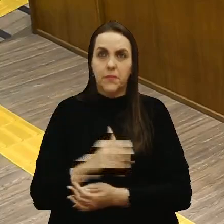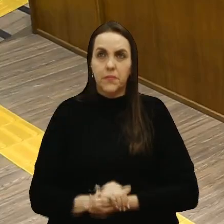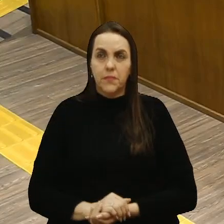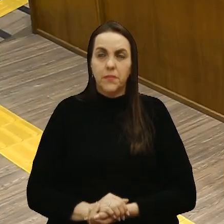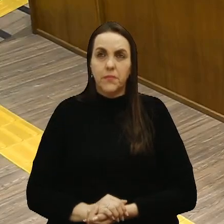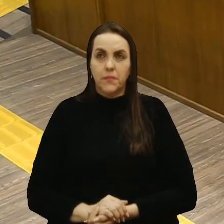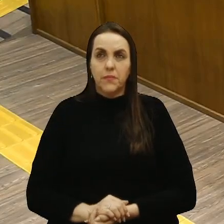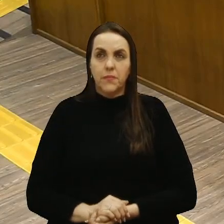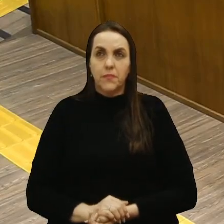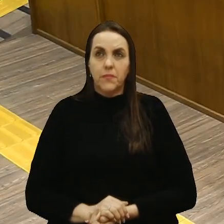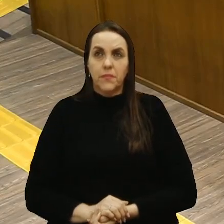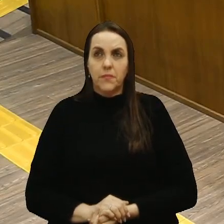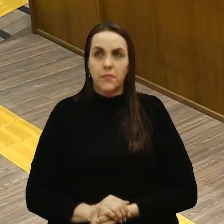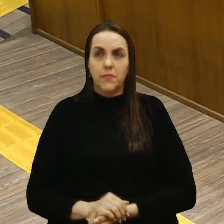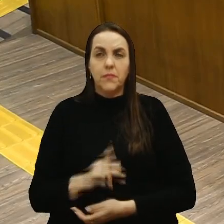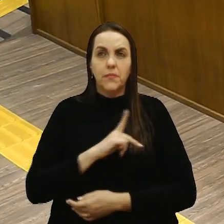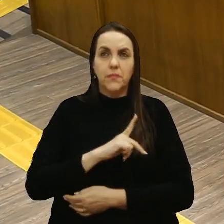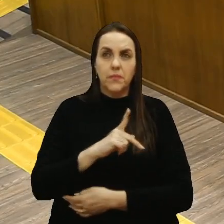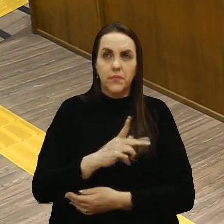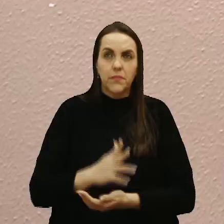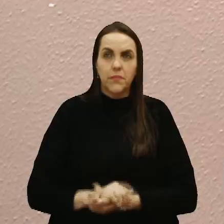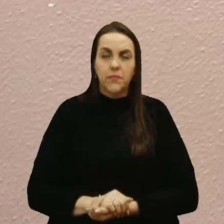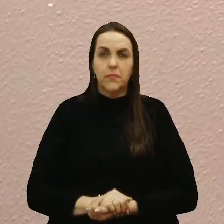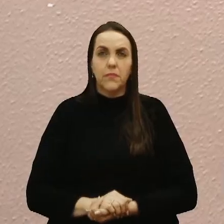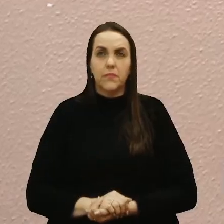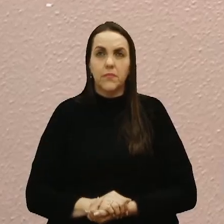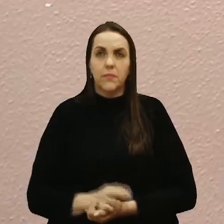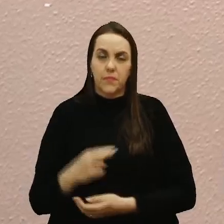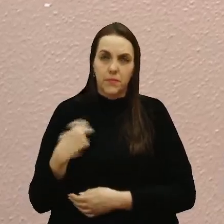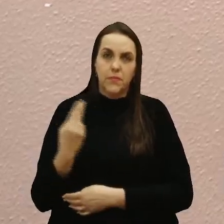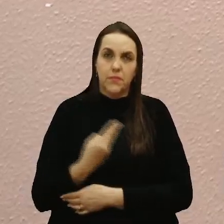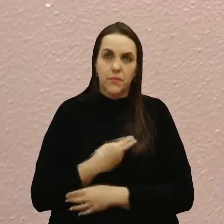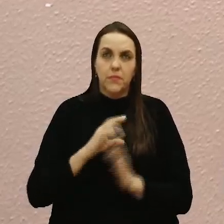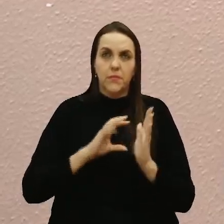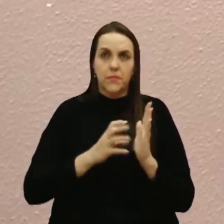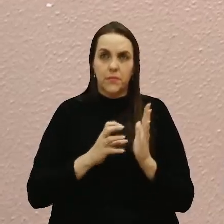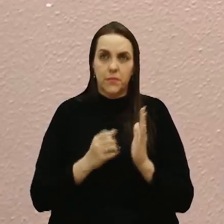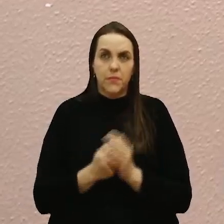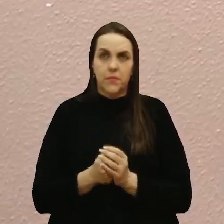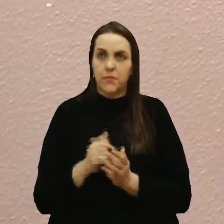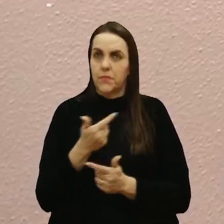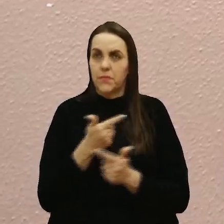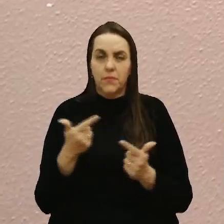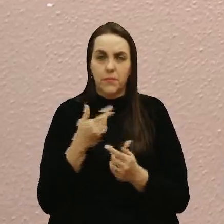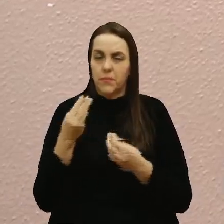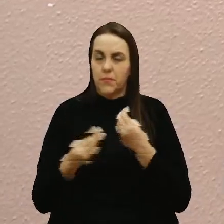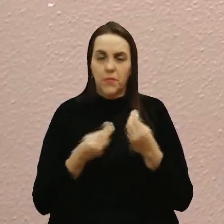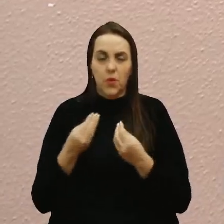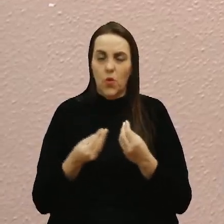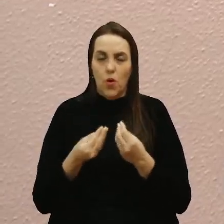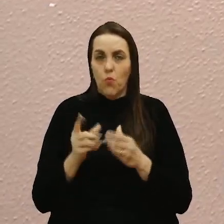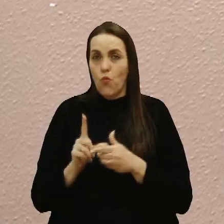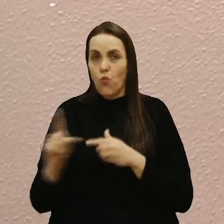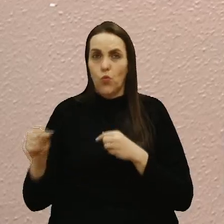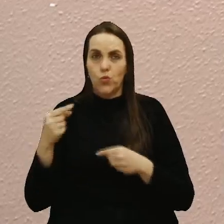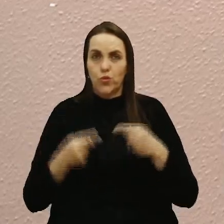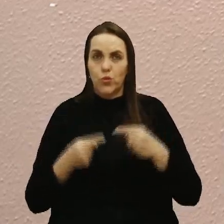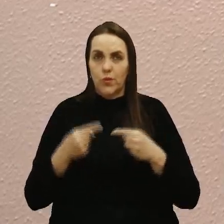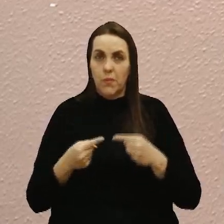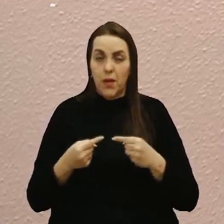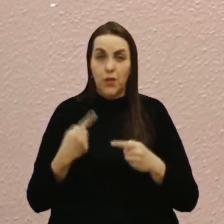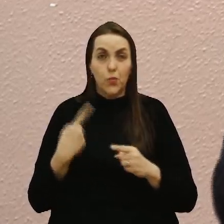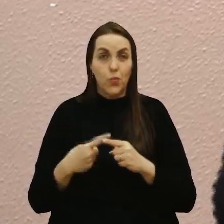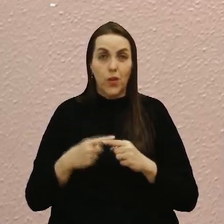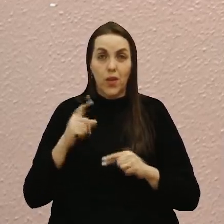declaração de voto. Senhor presidente, nós da nossa bancada não tínhamos como nos furtar desse debate, que é uma